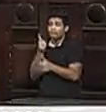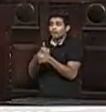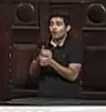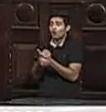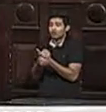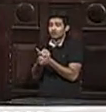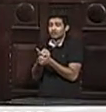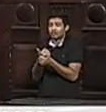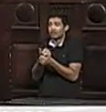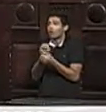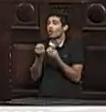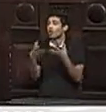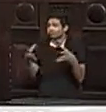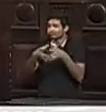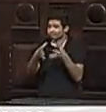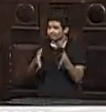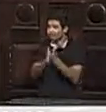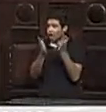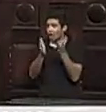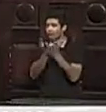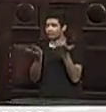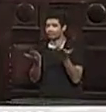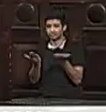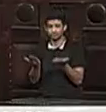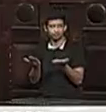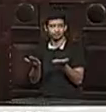do povão, ou